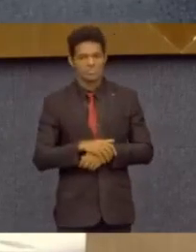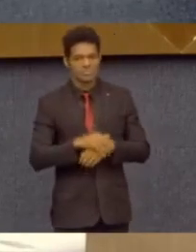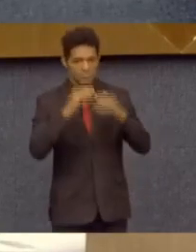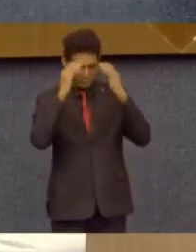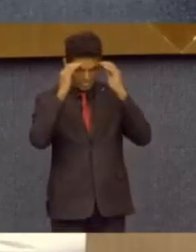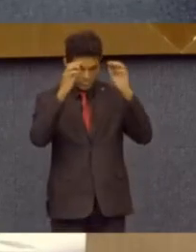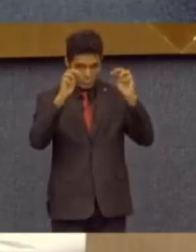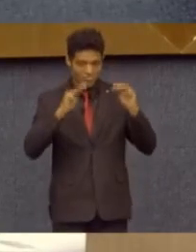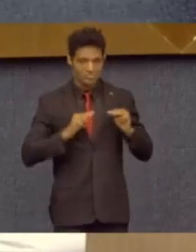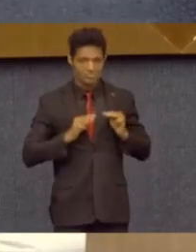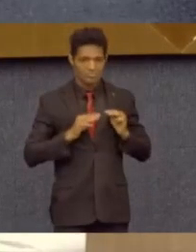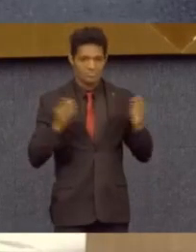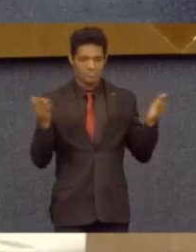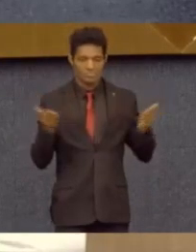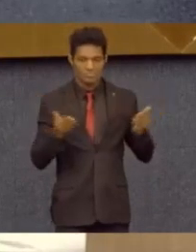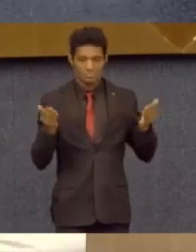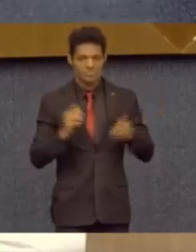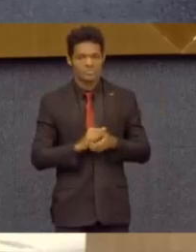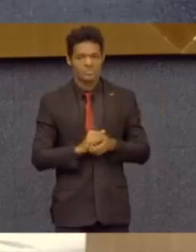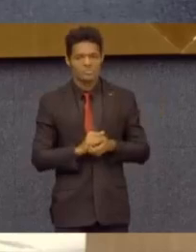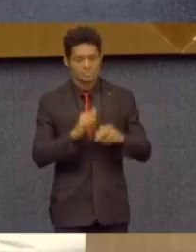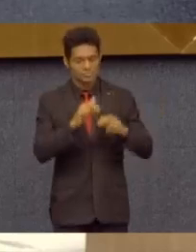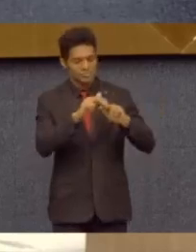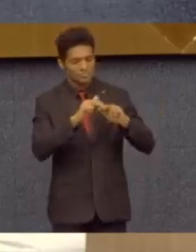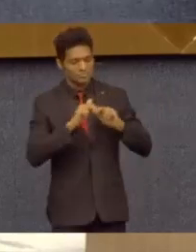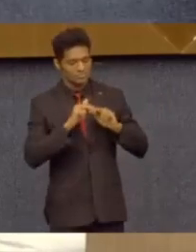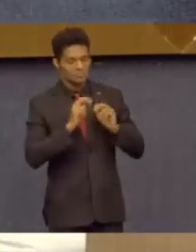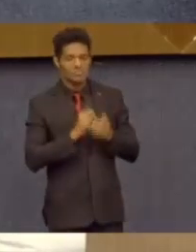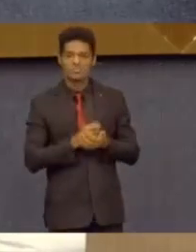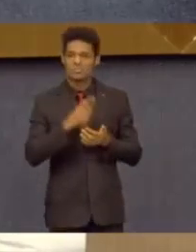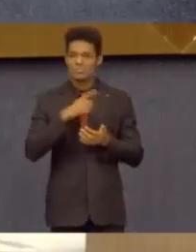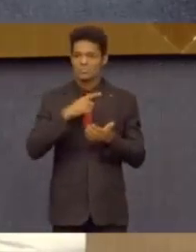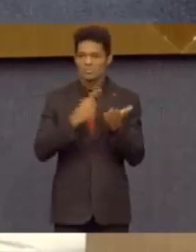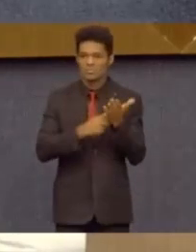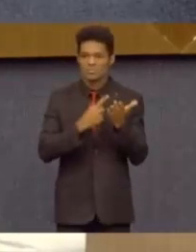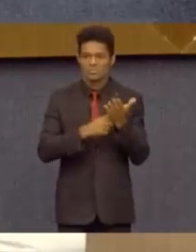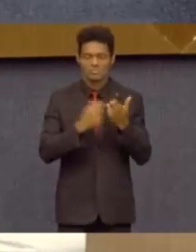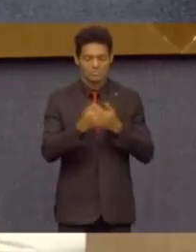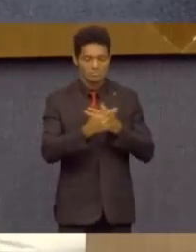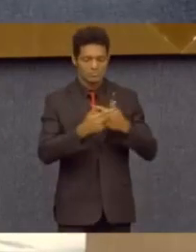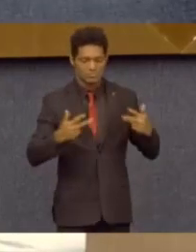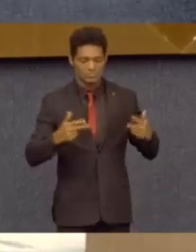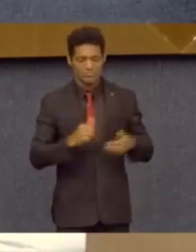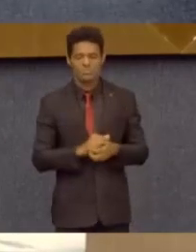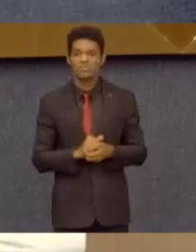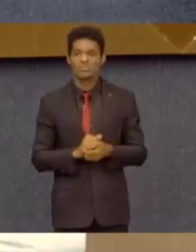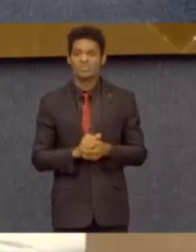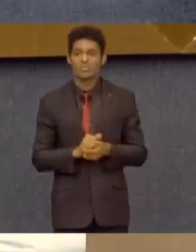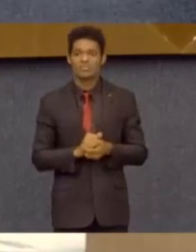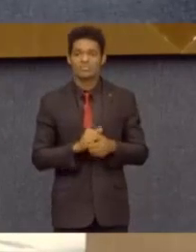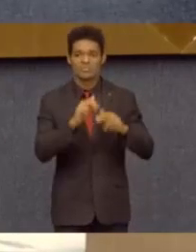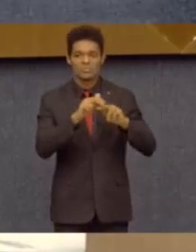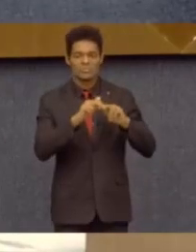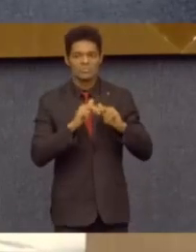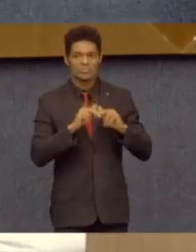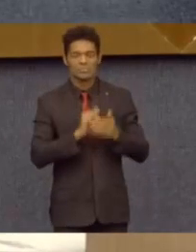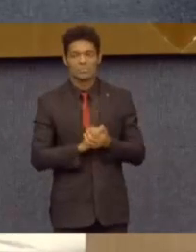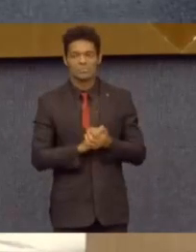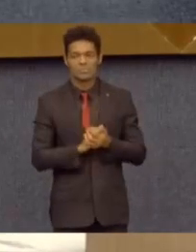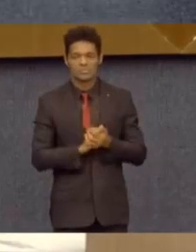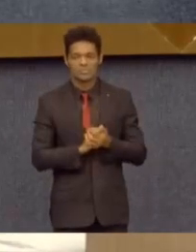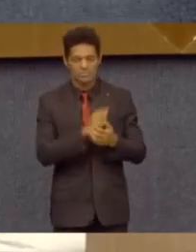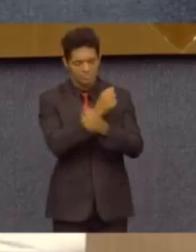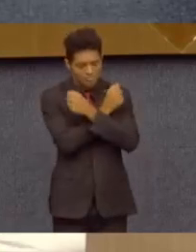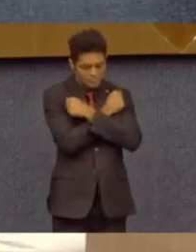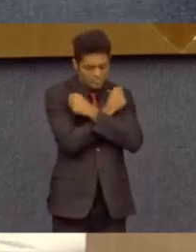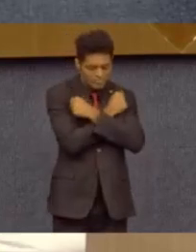ao mérito hoje, por uma agenda comprometida. Então ele deixa seu abraço